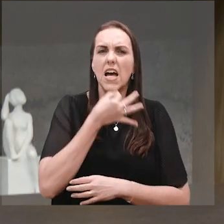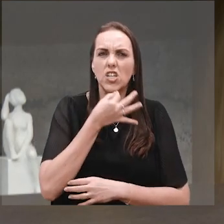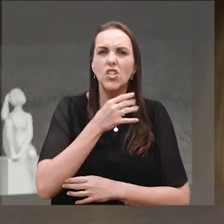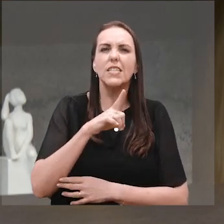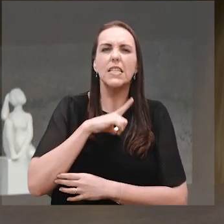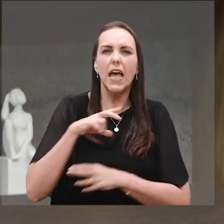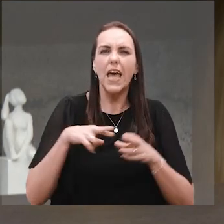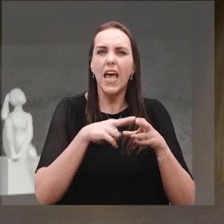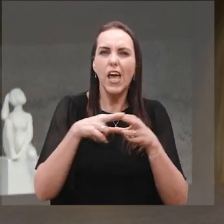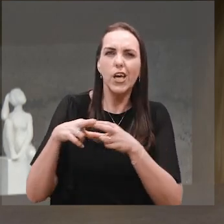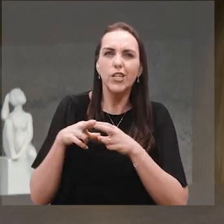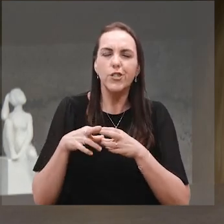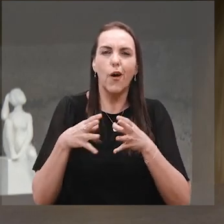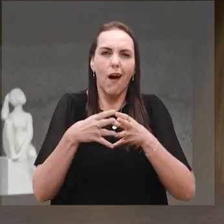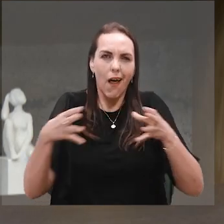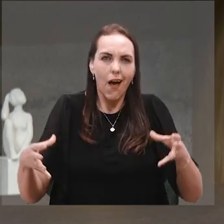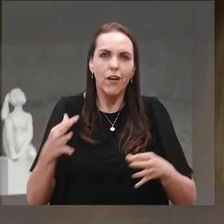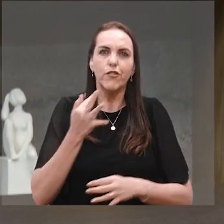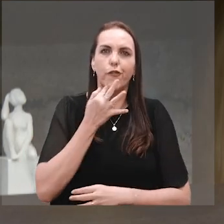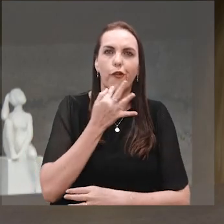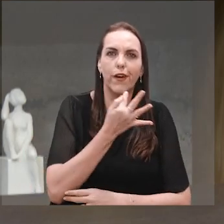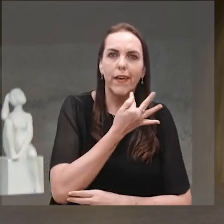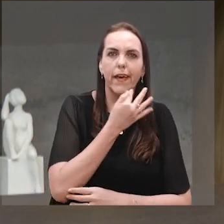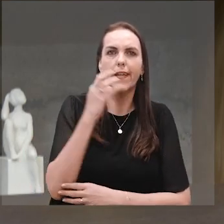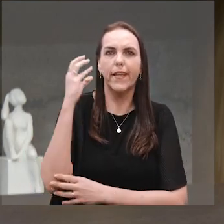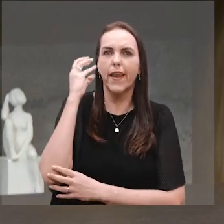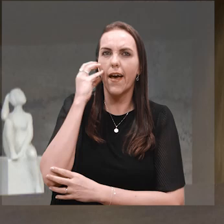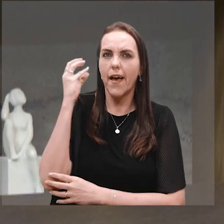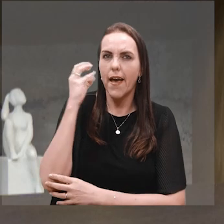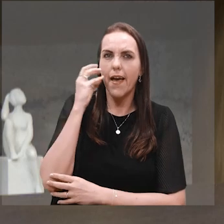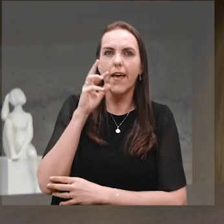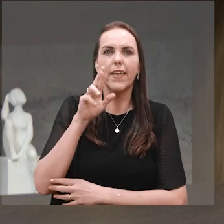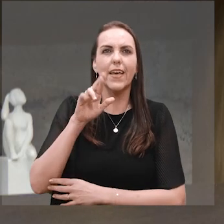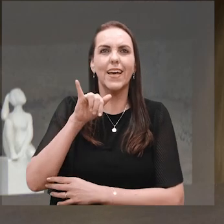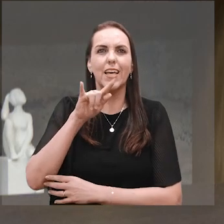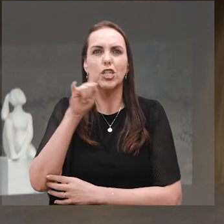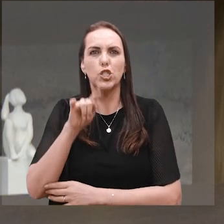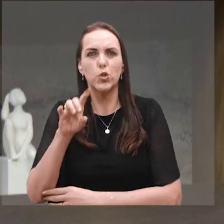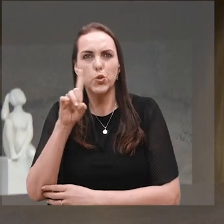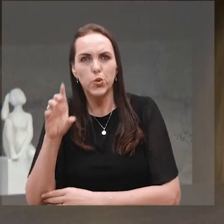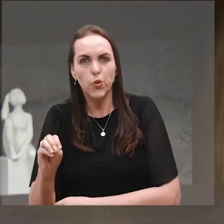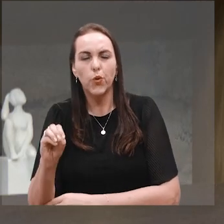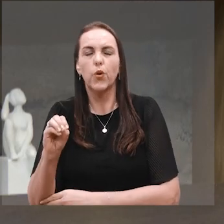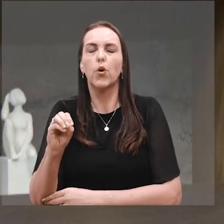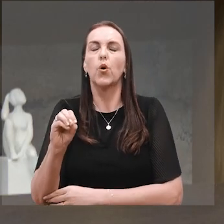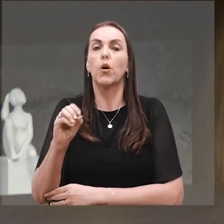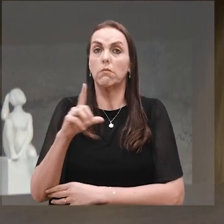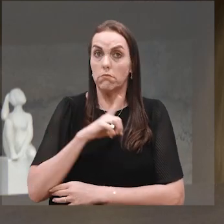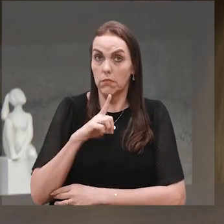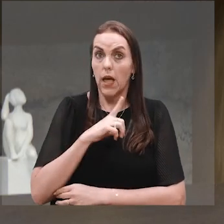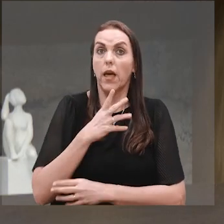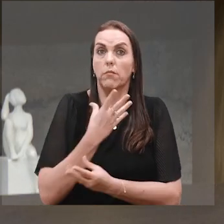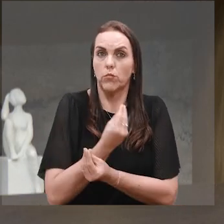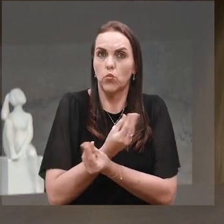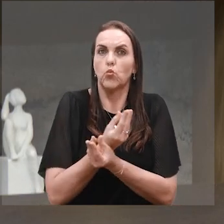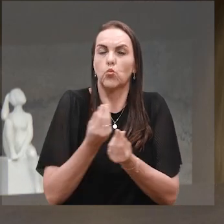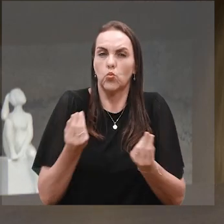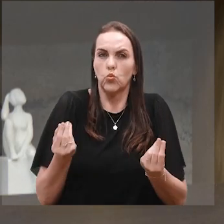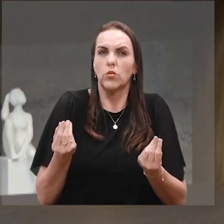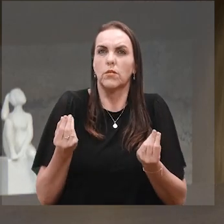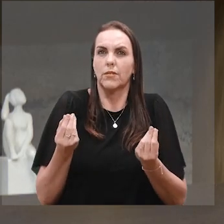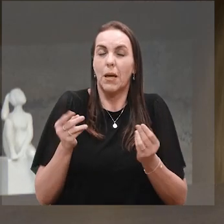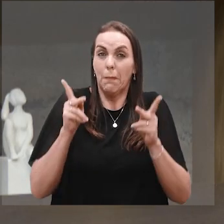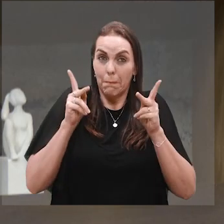essas grandes regiões, Forqueta, Narrec, o Desvio Risso, então, que dispõe muitas vezes de